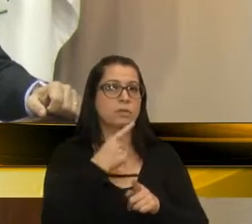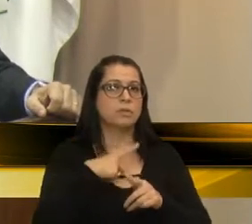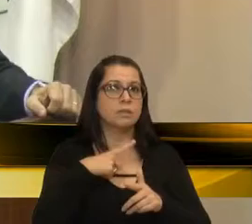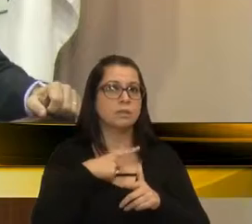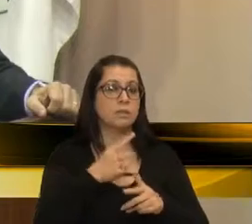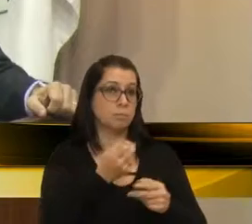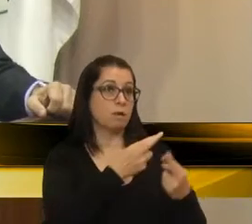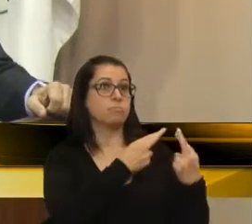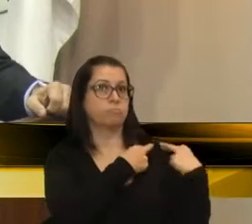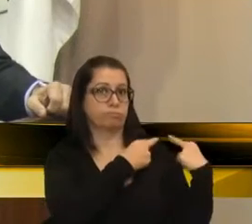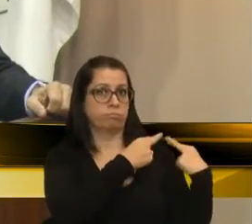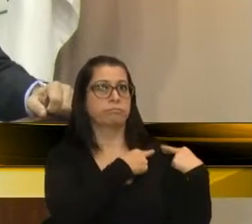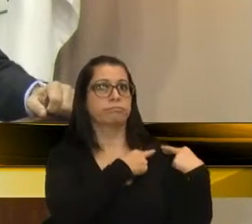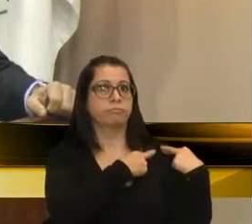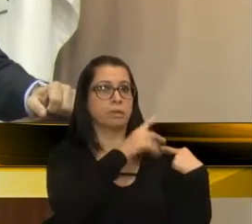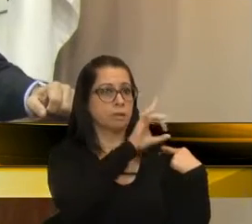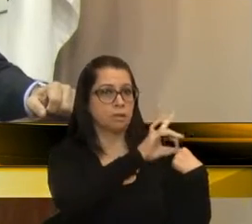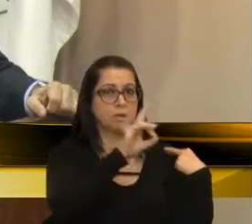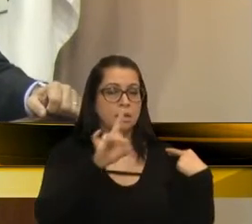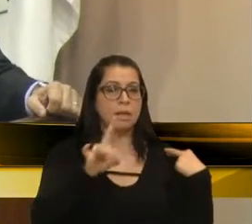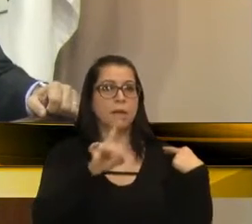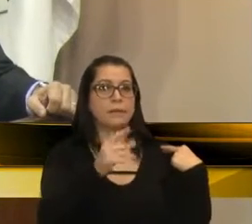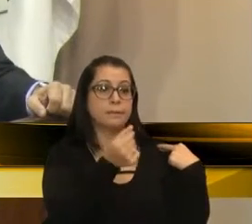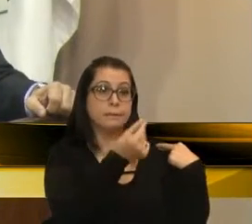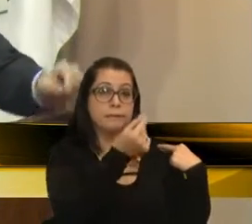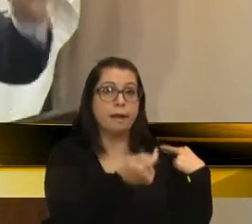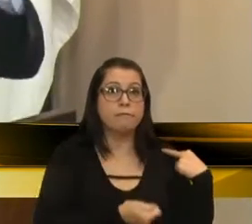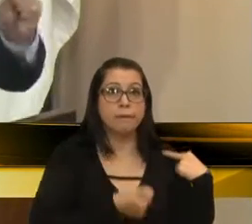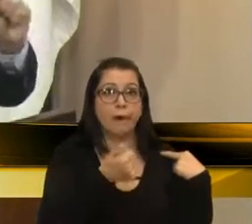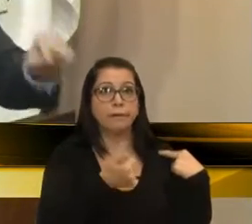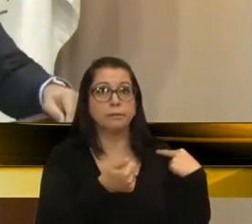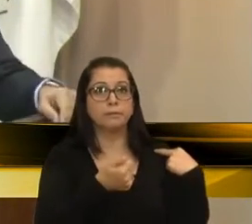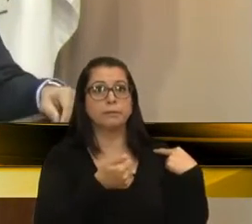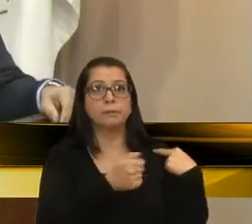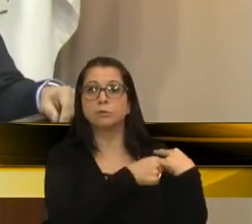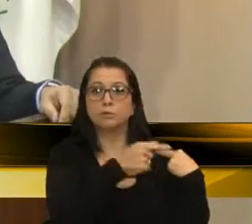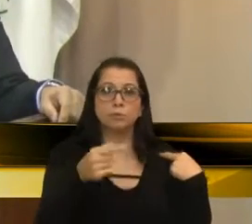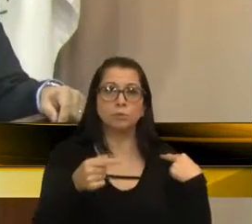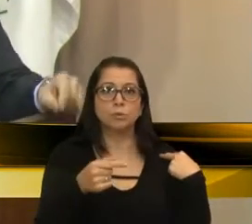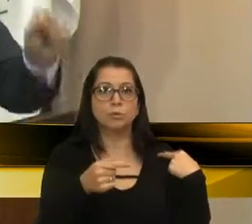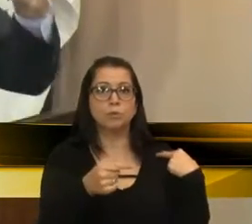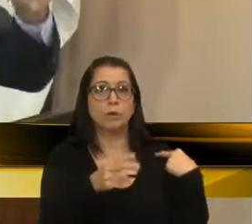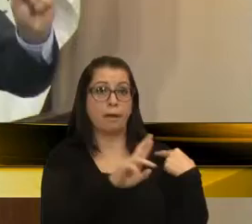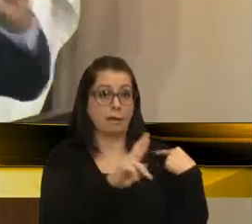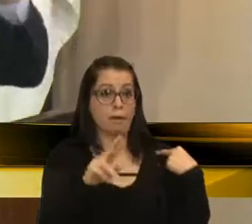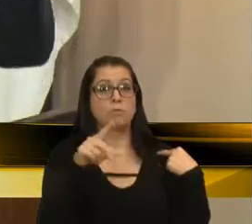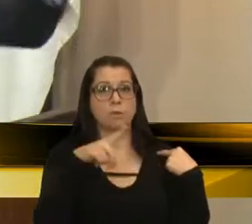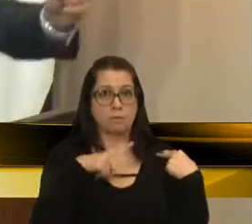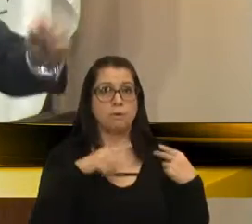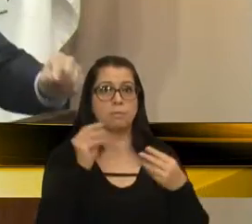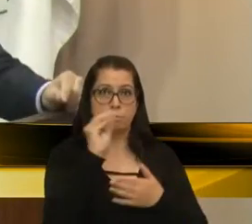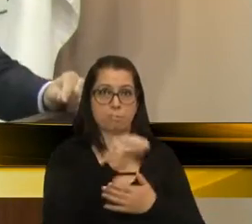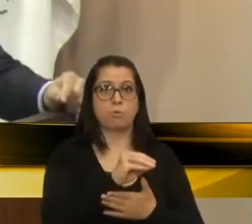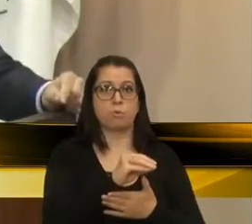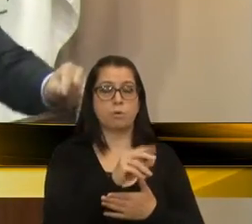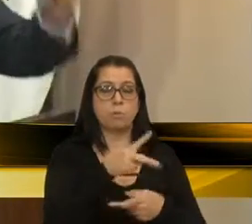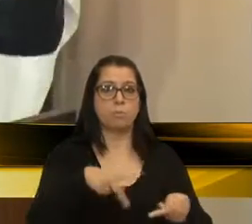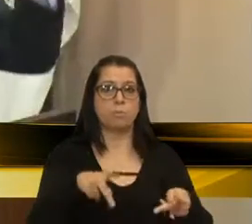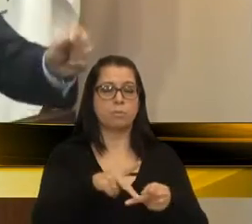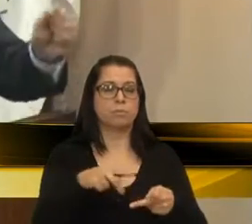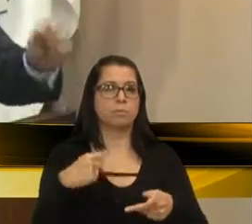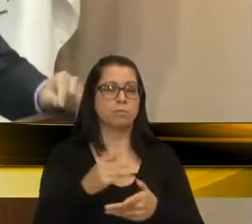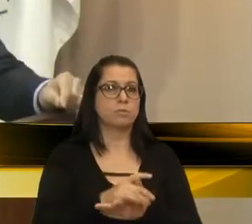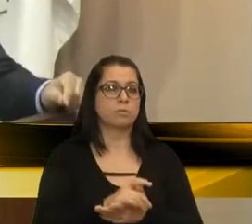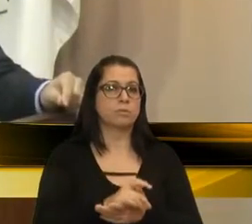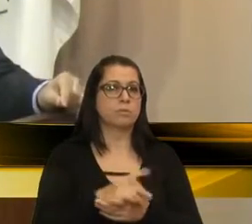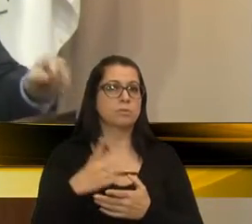grande responsabilidade. Cada centavo, cada real, cada milhar de real que é colocado pela população